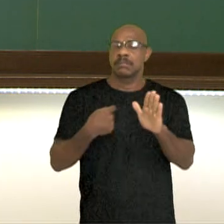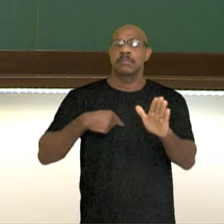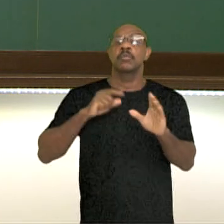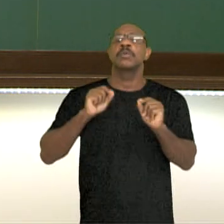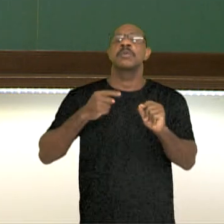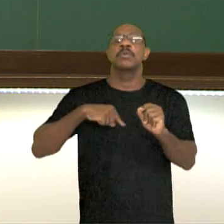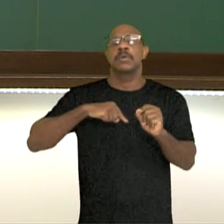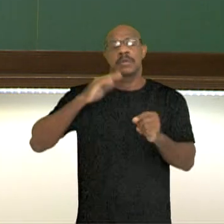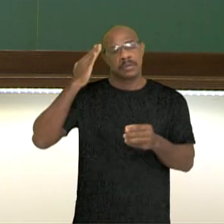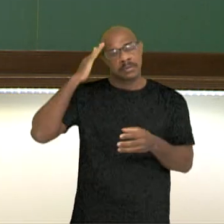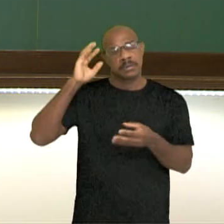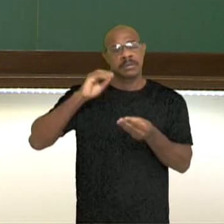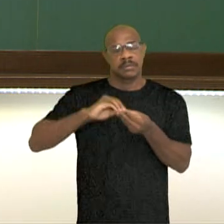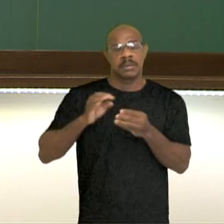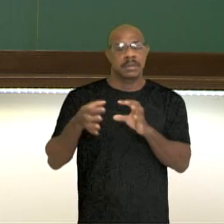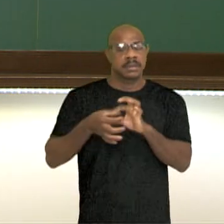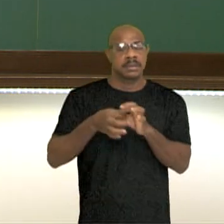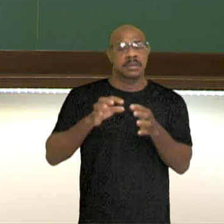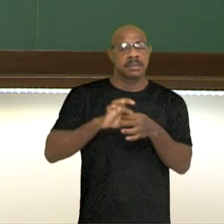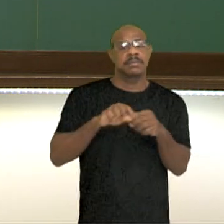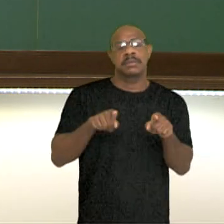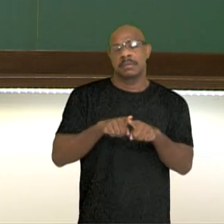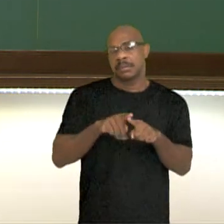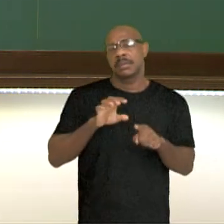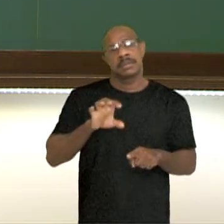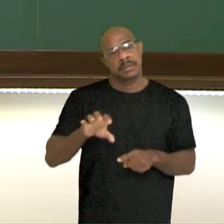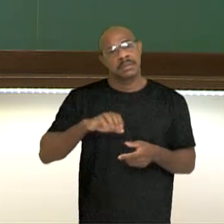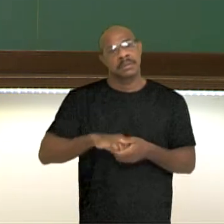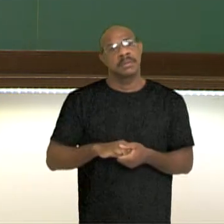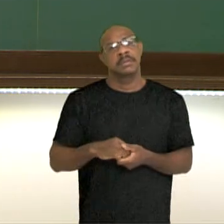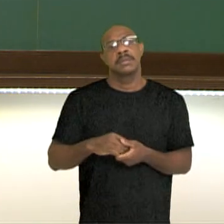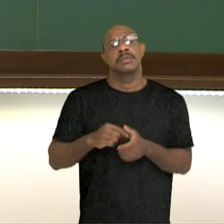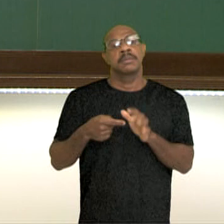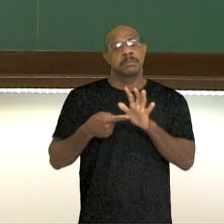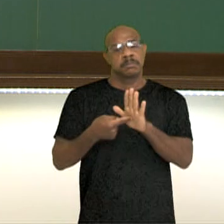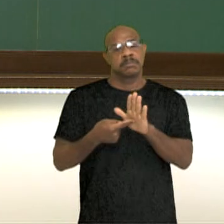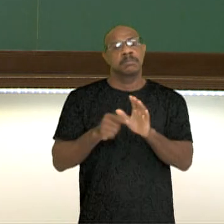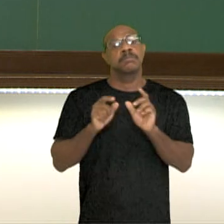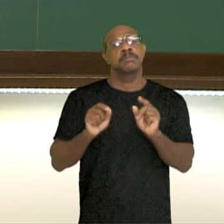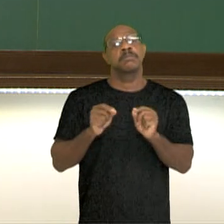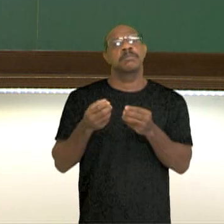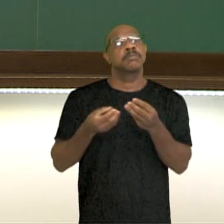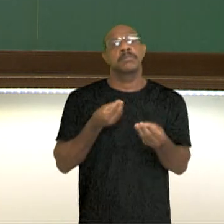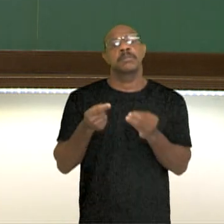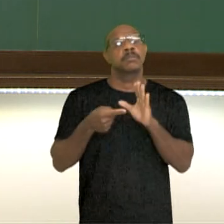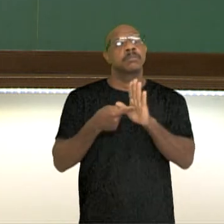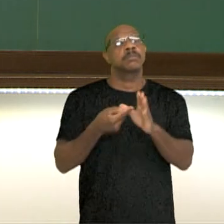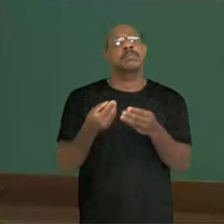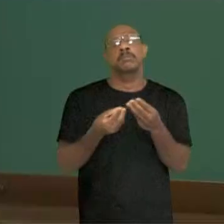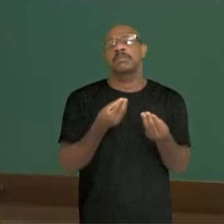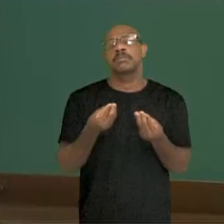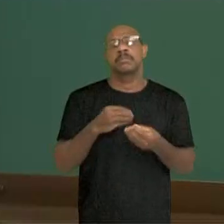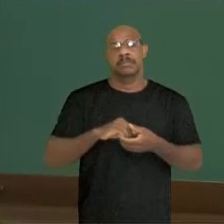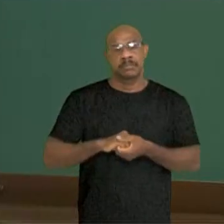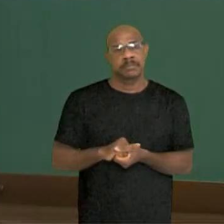As ligações químicas também nós as representamos. Como nós representamos, professor? Bom, um